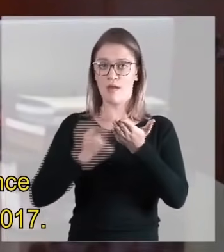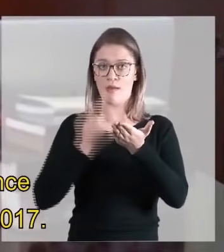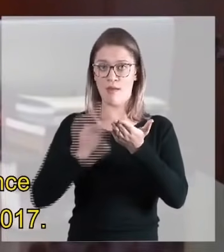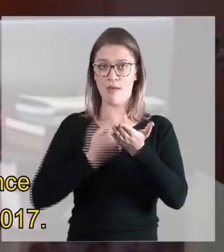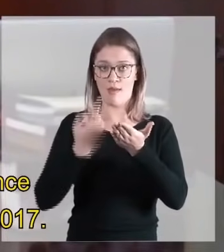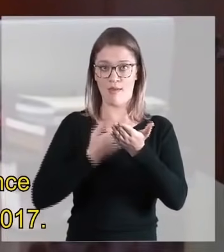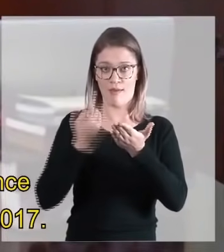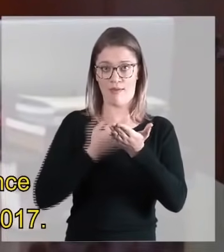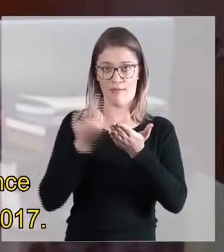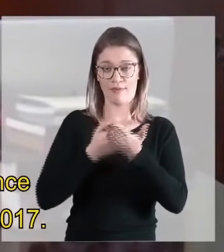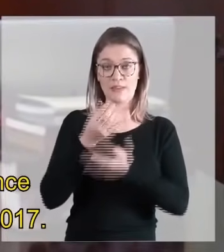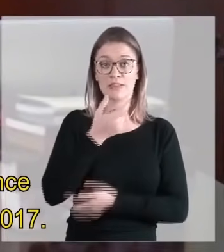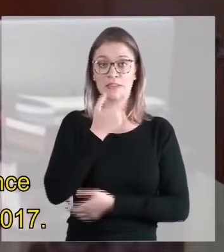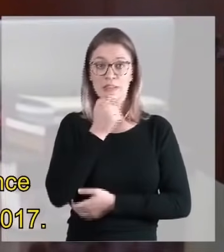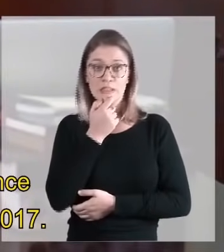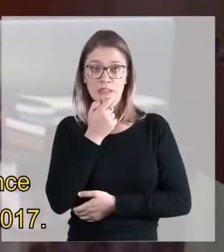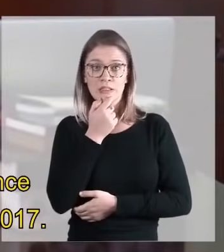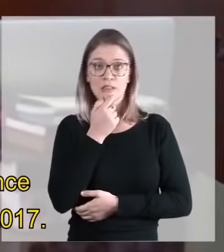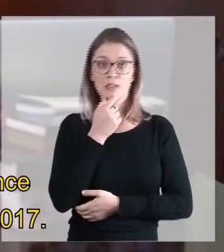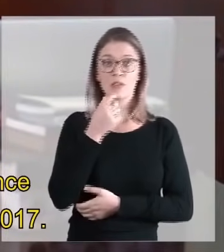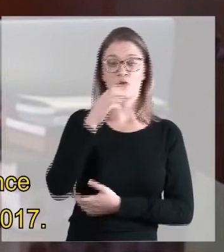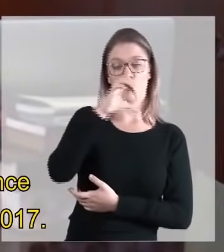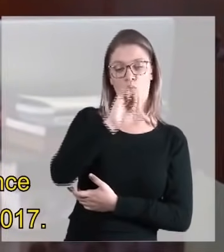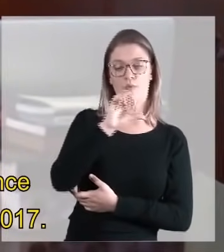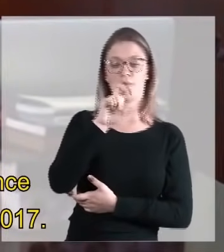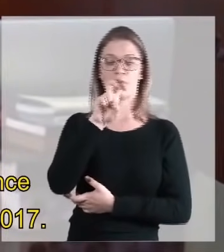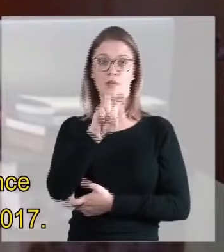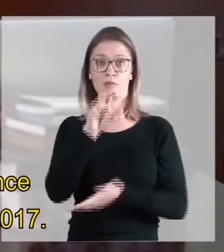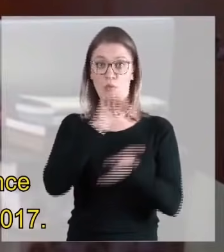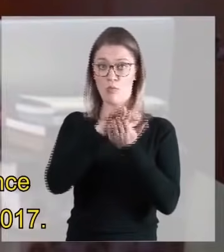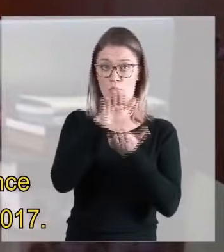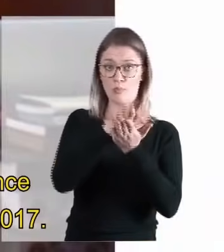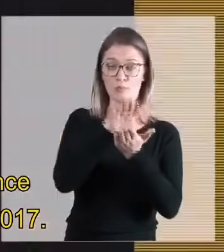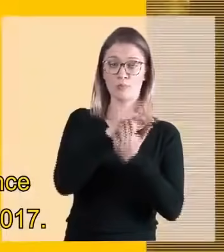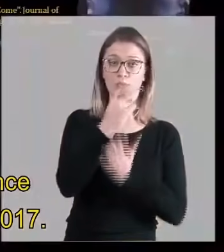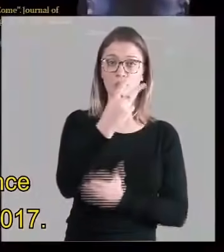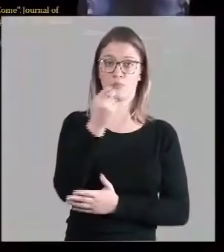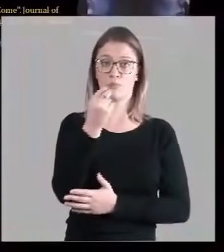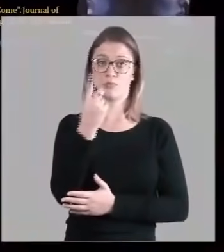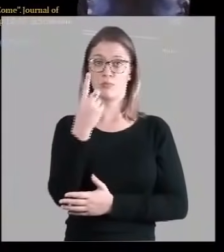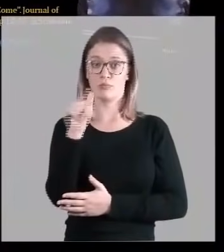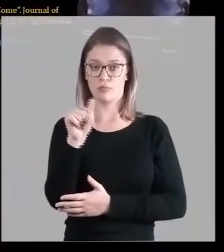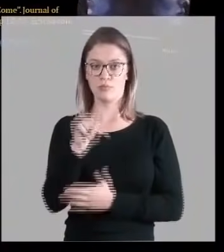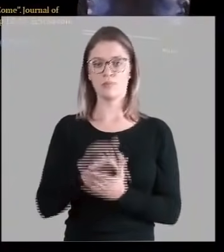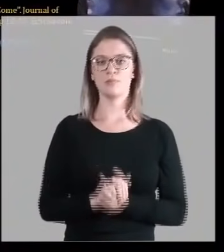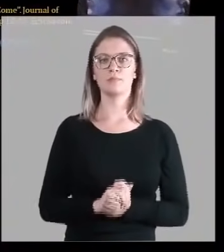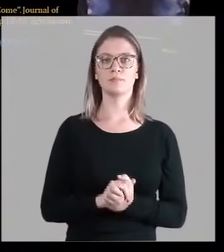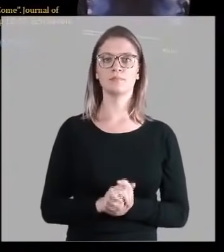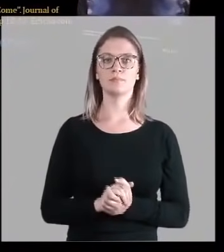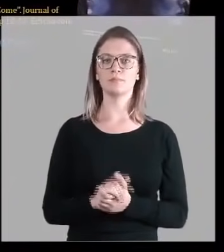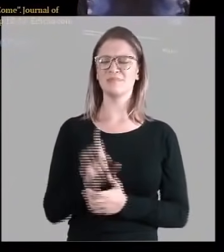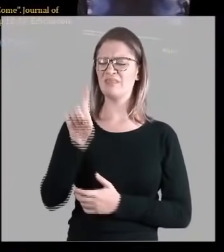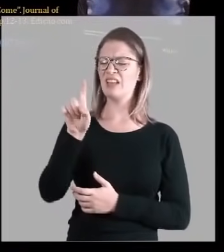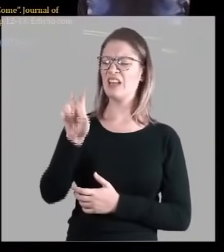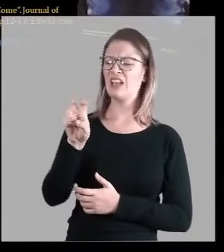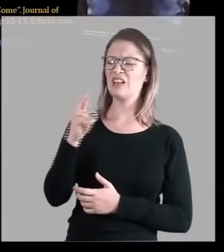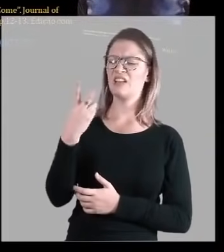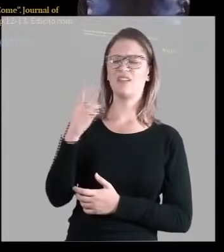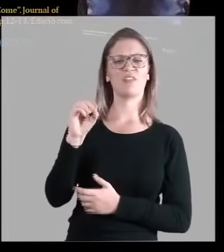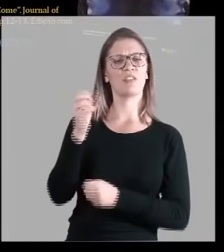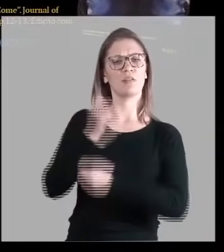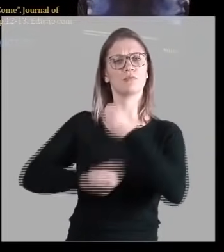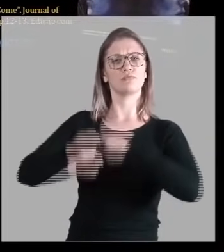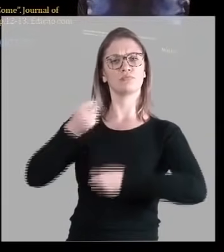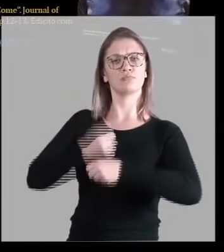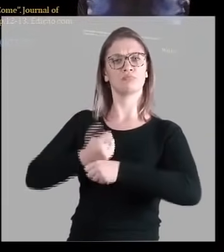Neuroscience Research, volume 95, publicada em 2017. Nos últimos 15 ou 20 anos, houve